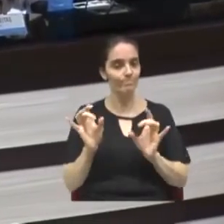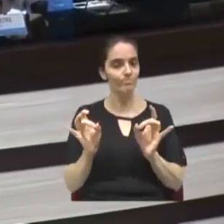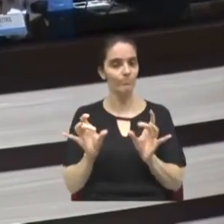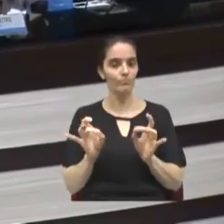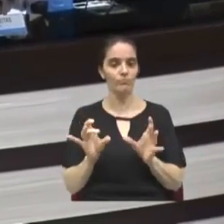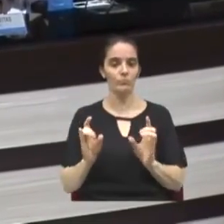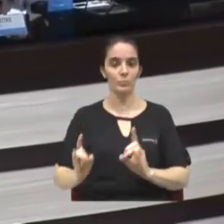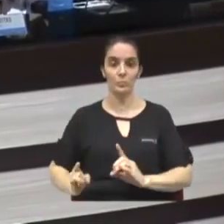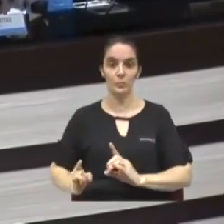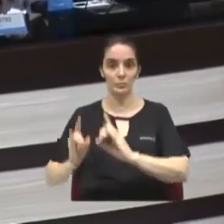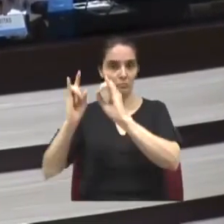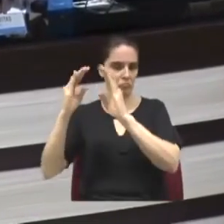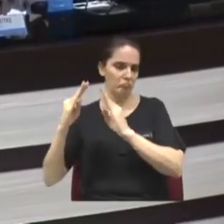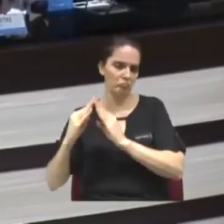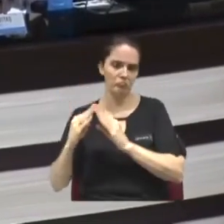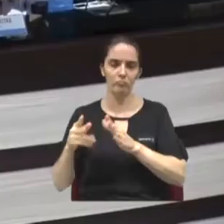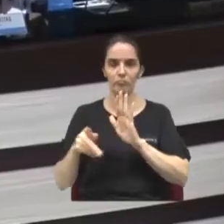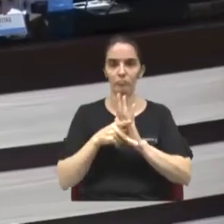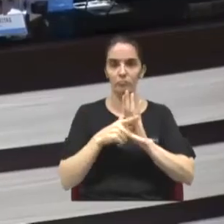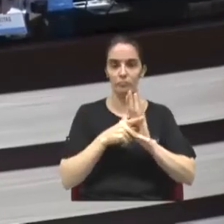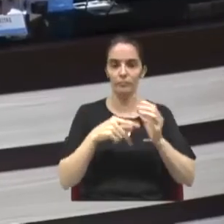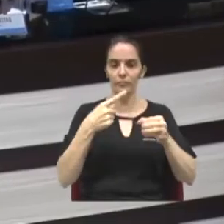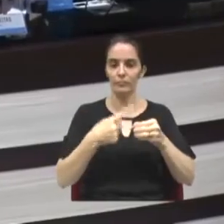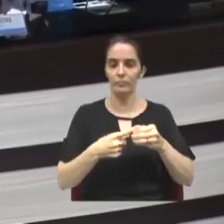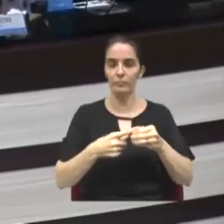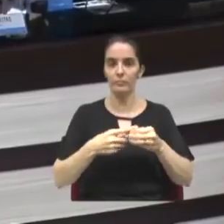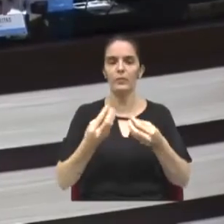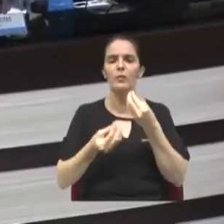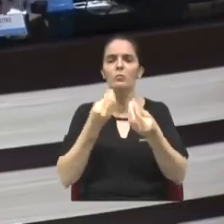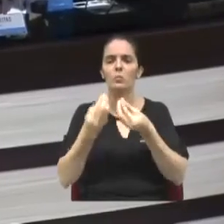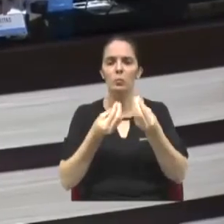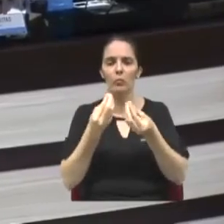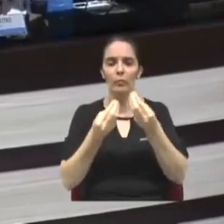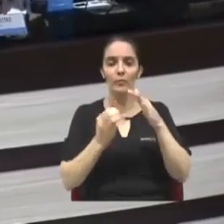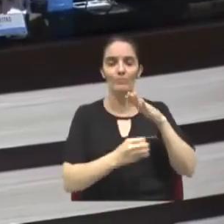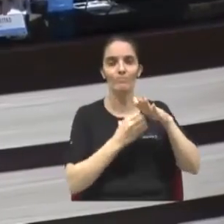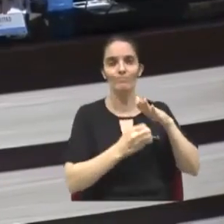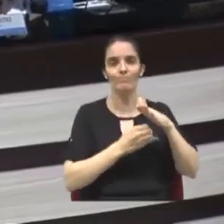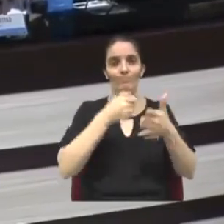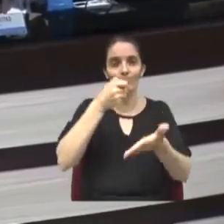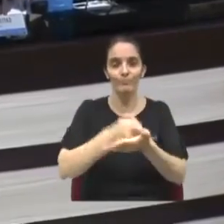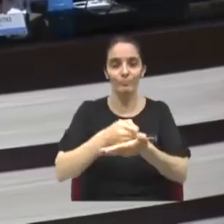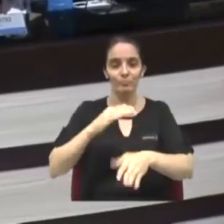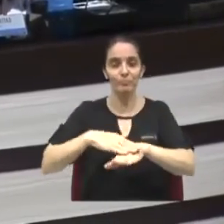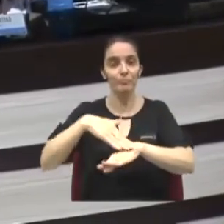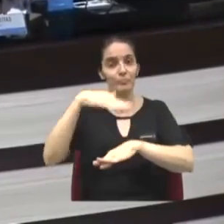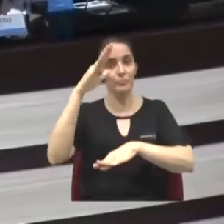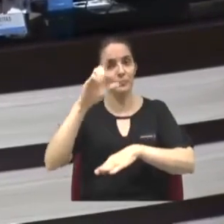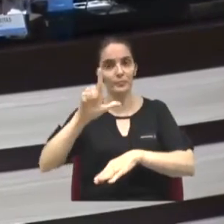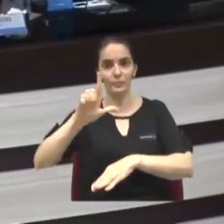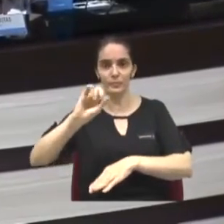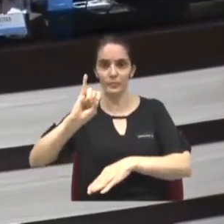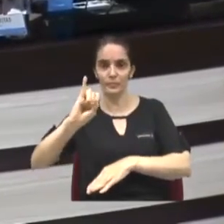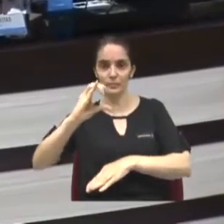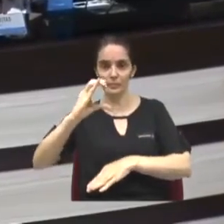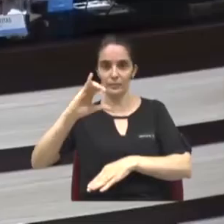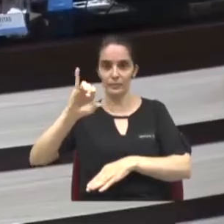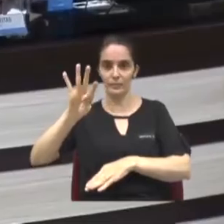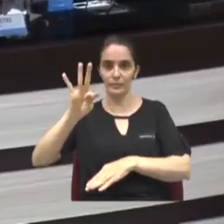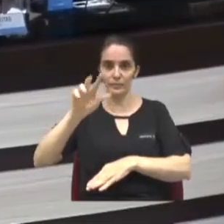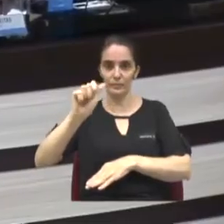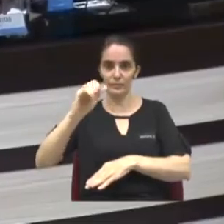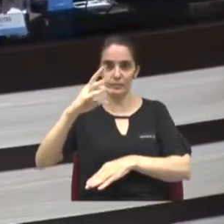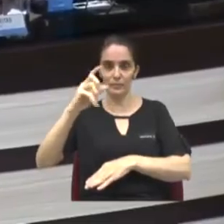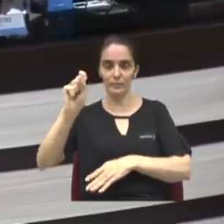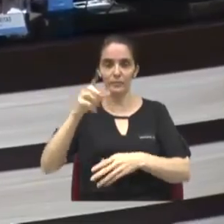venda imóvel de propriedade do município por meio de procedimento licitatório conforme demonstra.